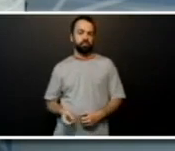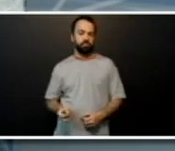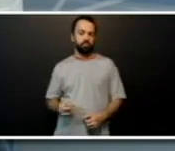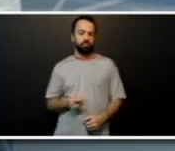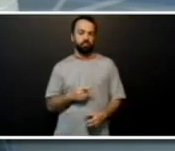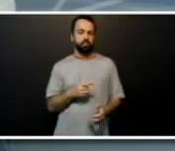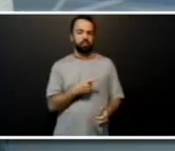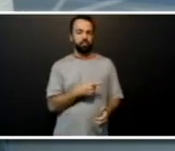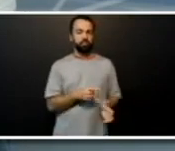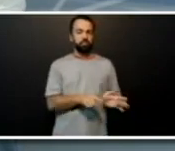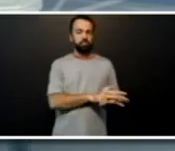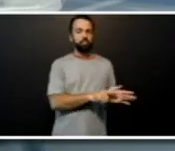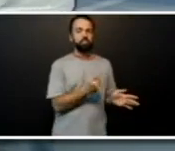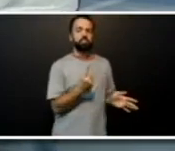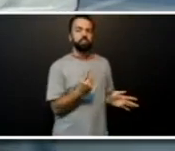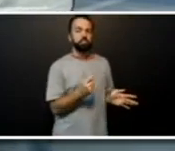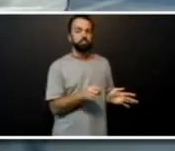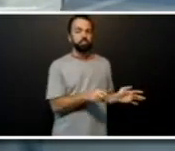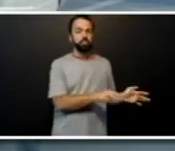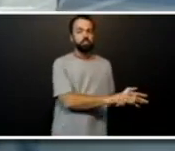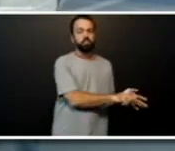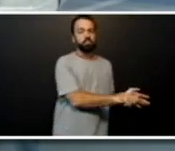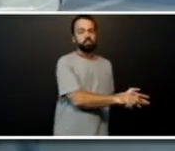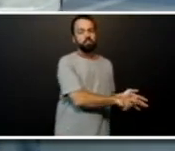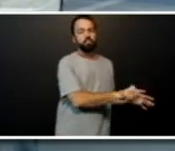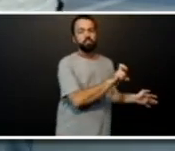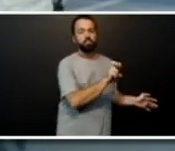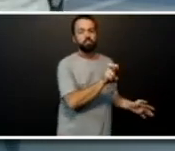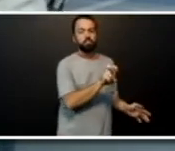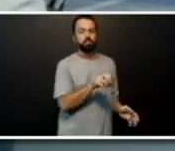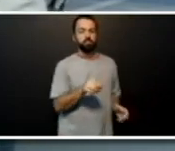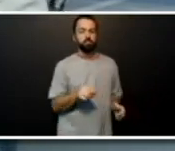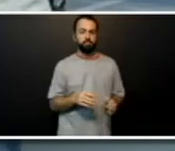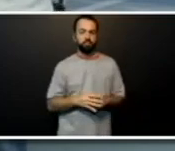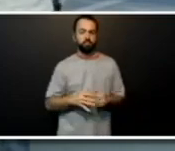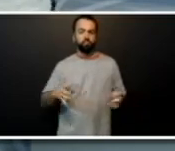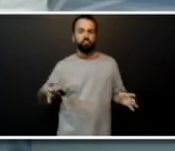Menos 1 ou menos 5?